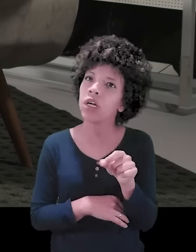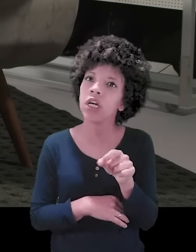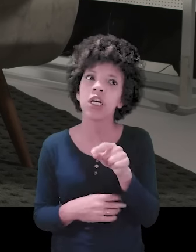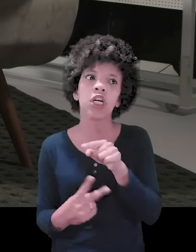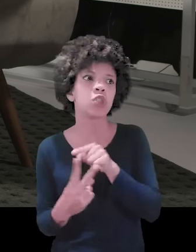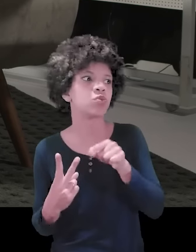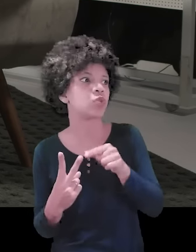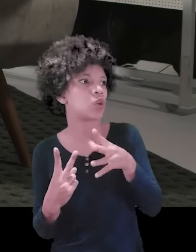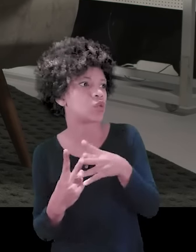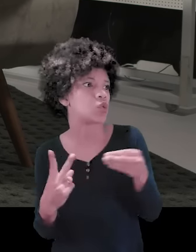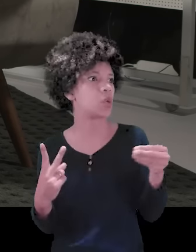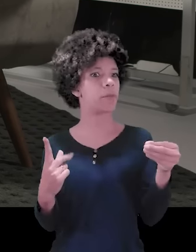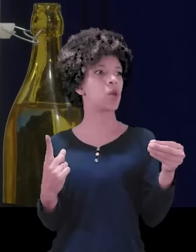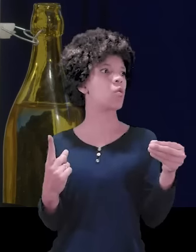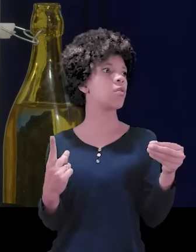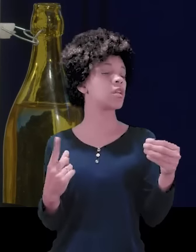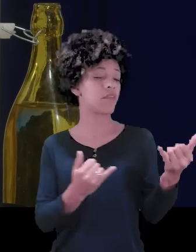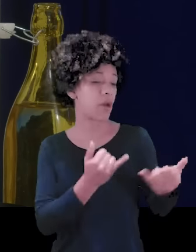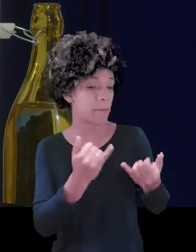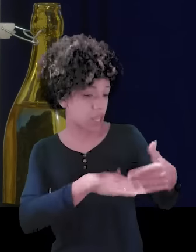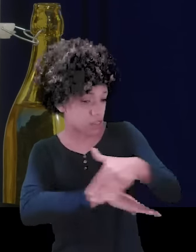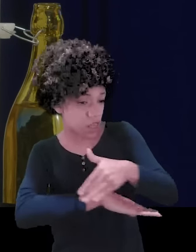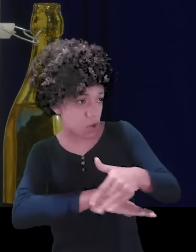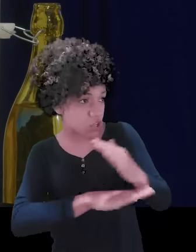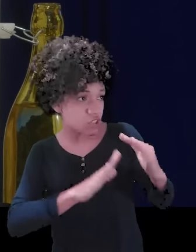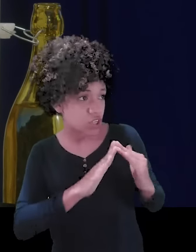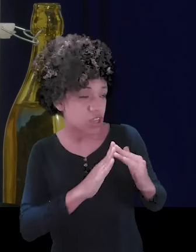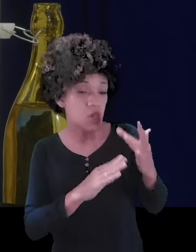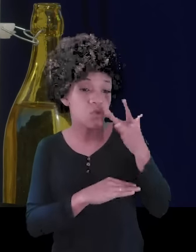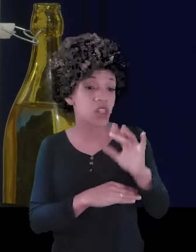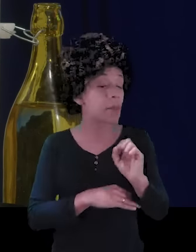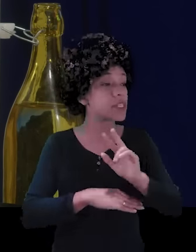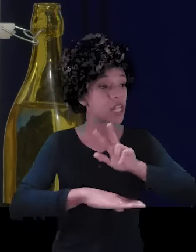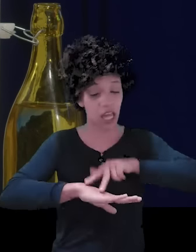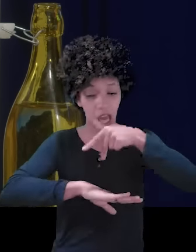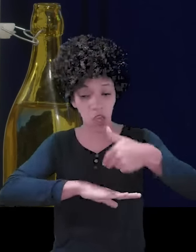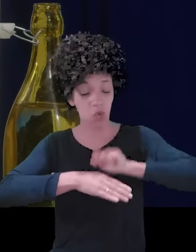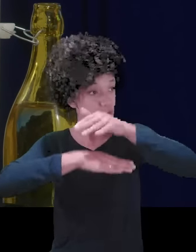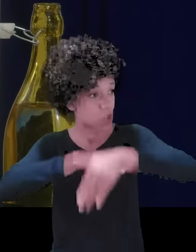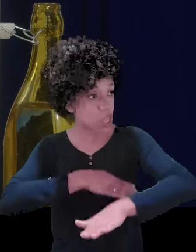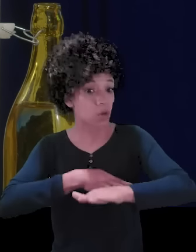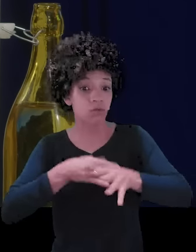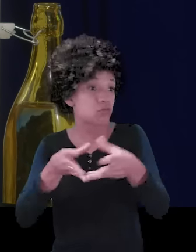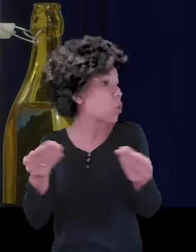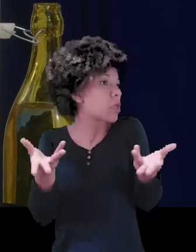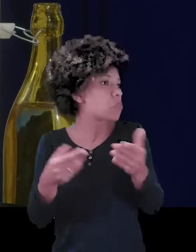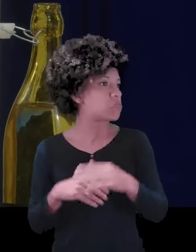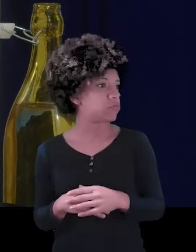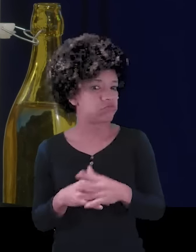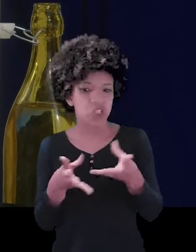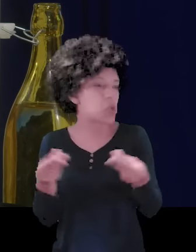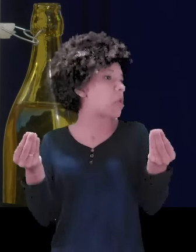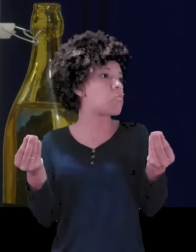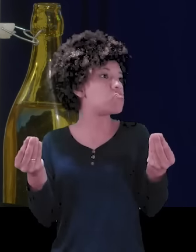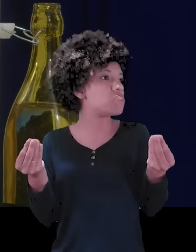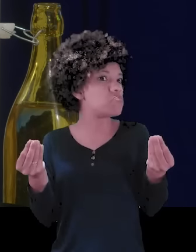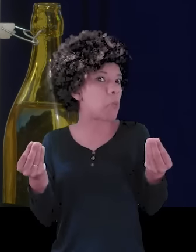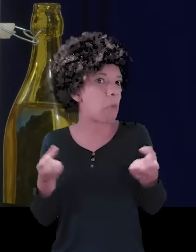dele sumiu tava brincando ele quintal de casa e não sabe se ele caiu no rio você ler sumiu desapareceu